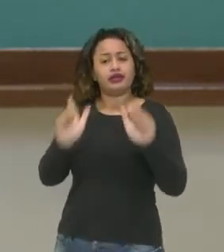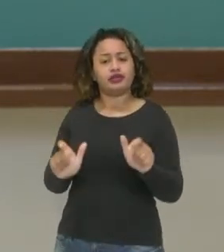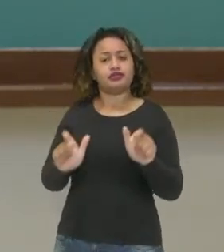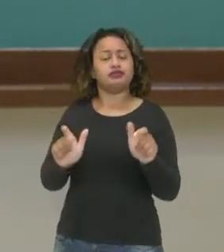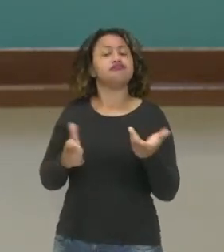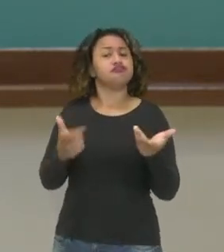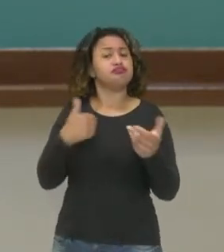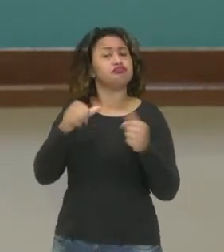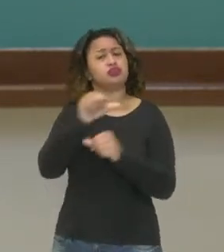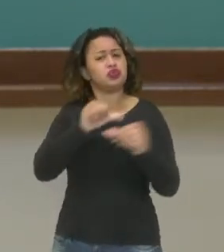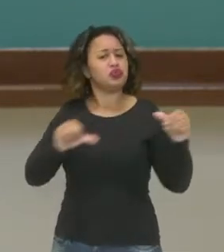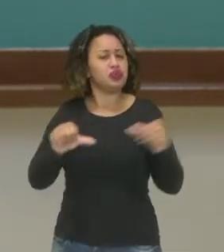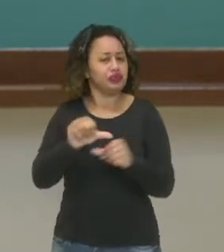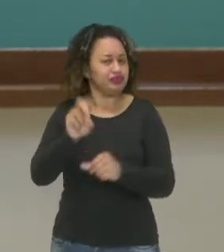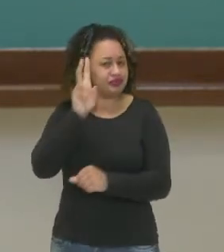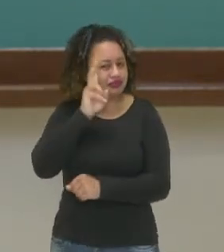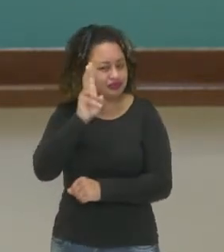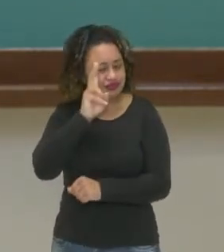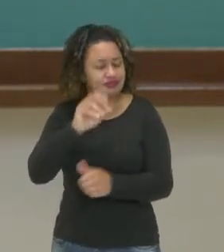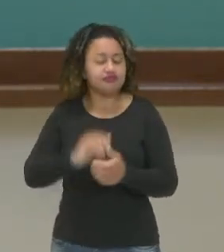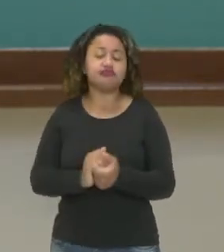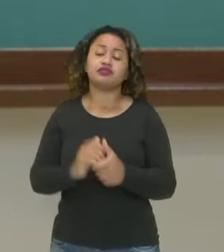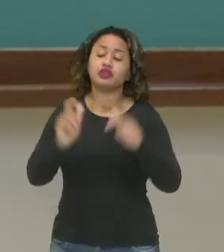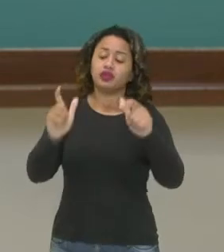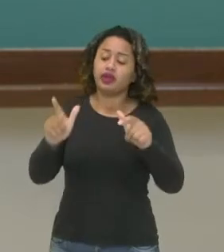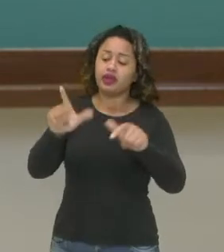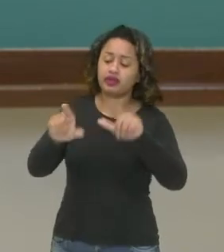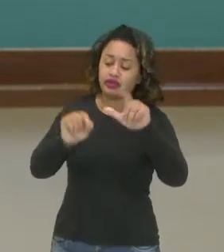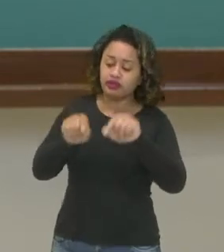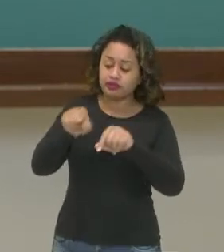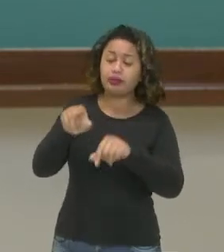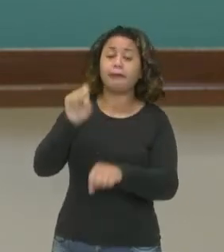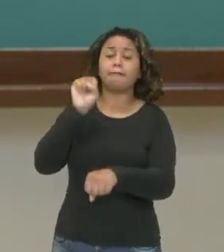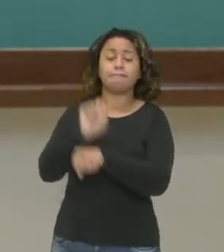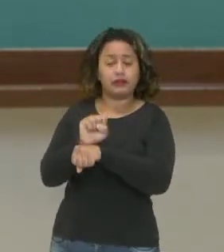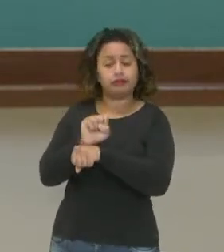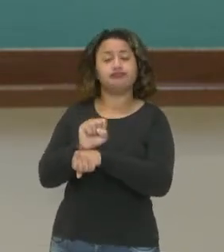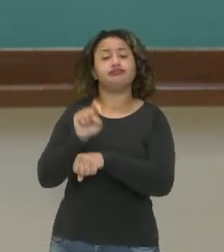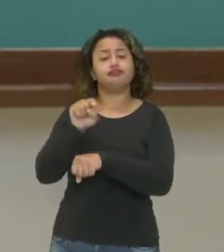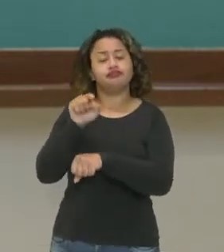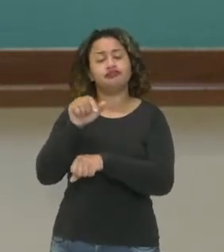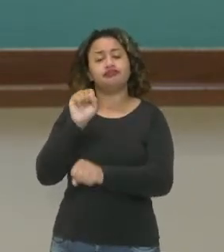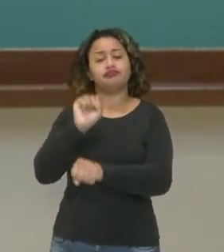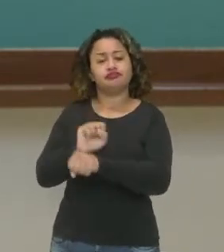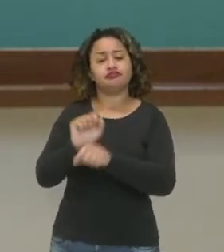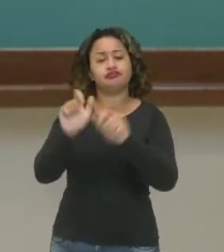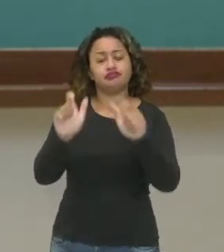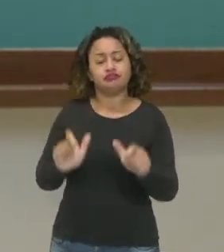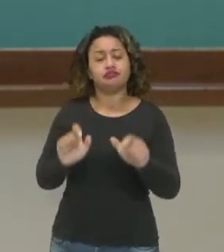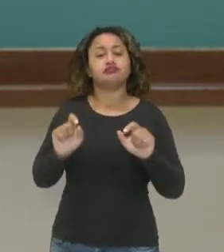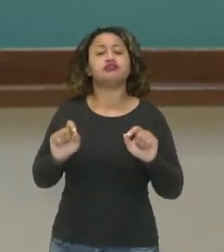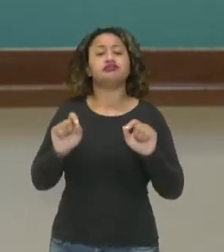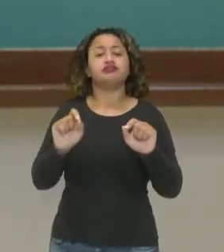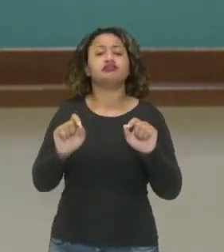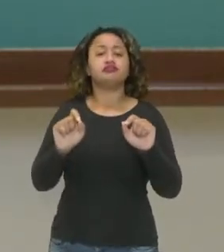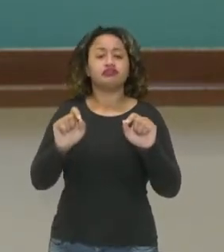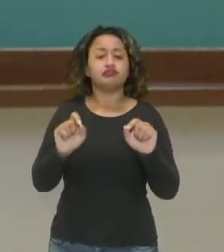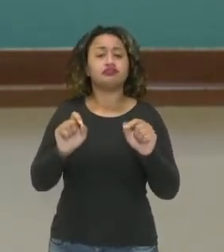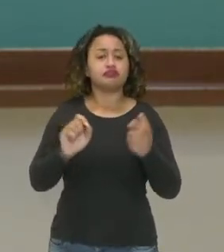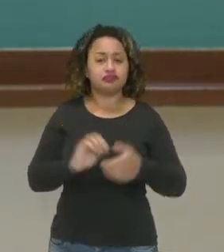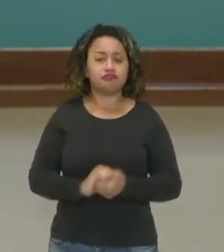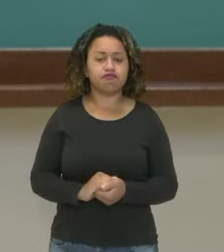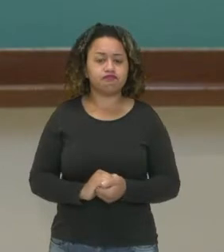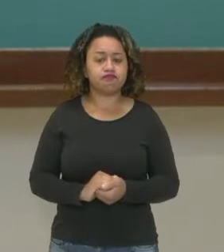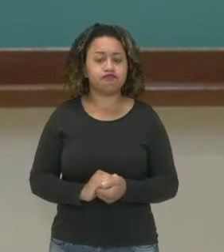tudo. Lembra disso? Ele se estabelece num lugar e a partir desse estabelecimento naquele determinado lugar,